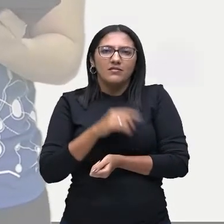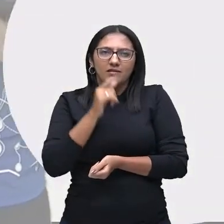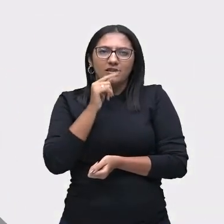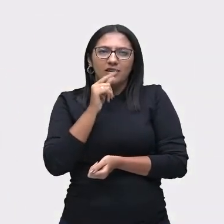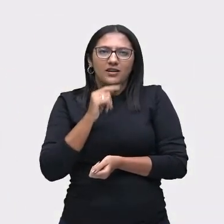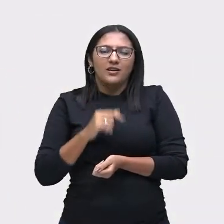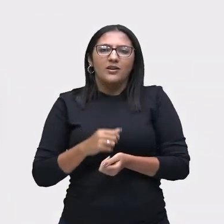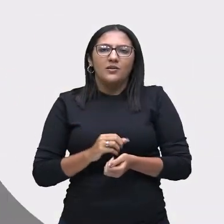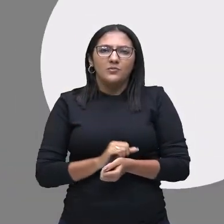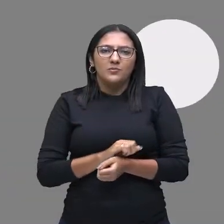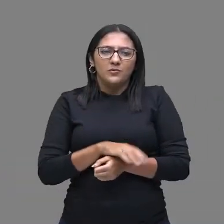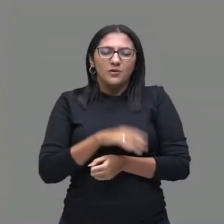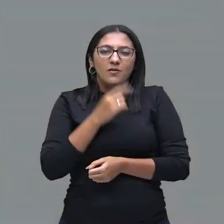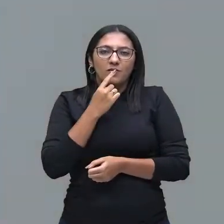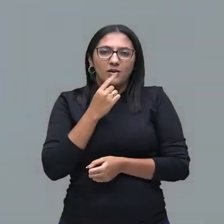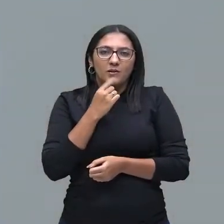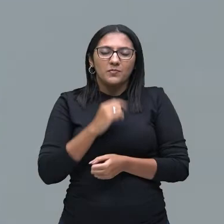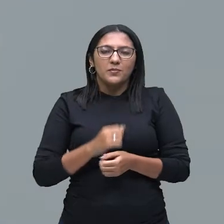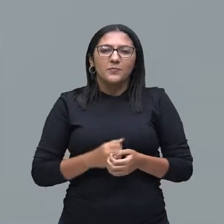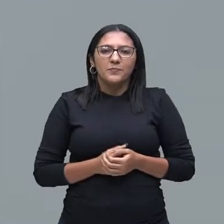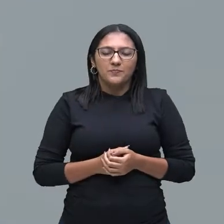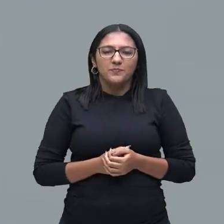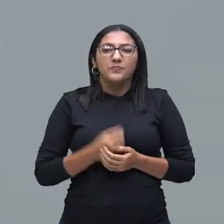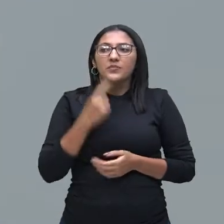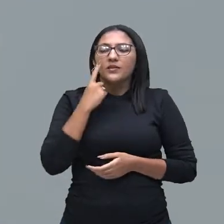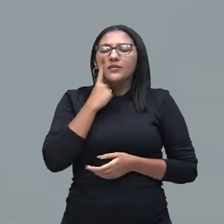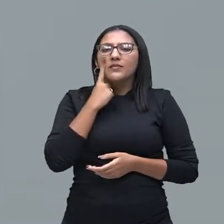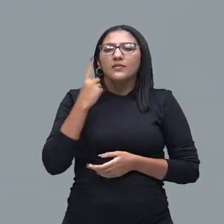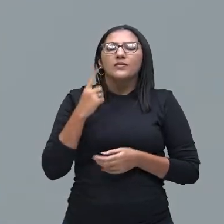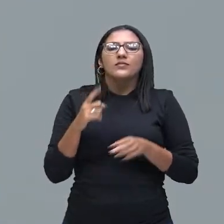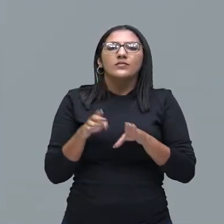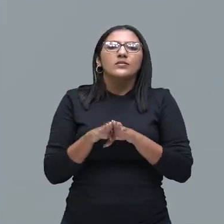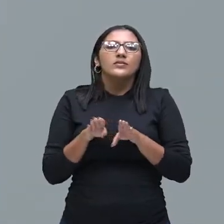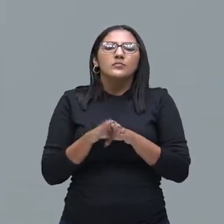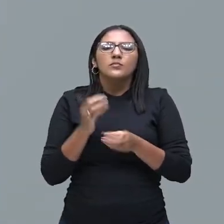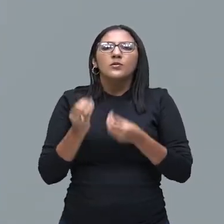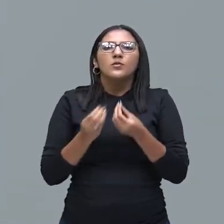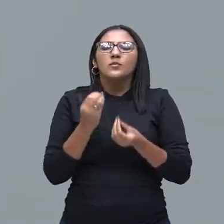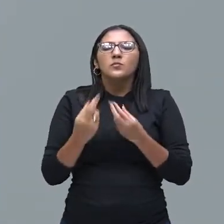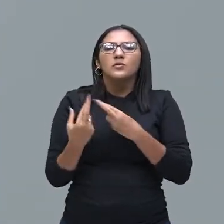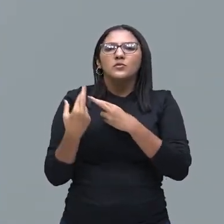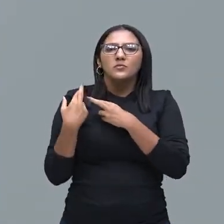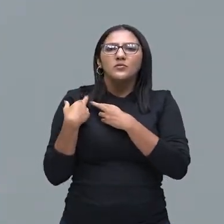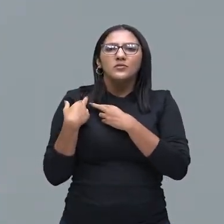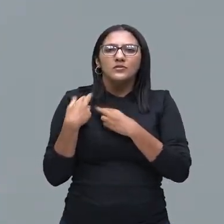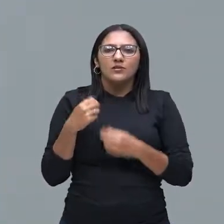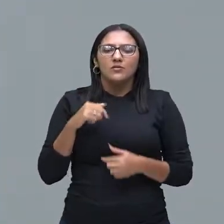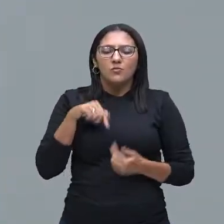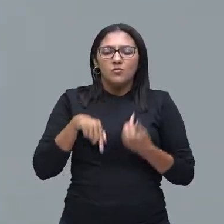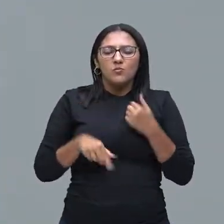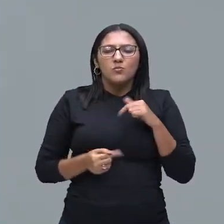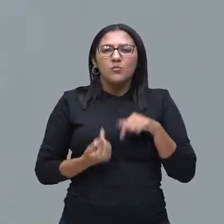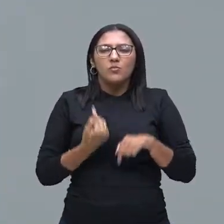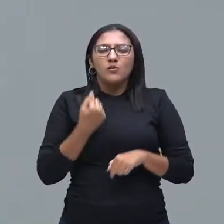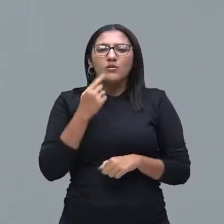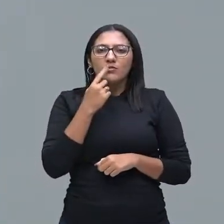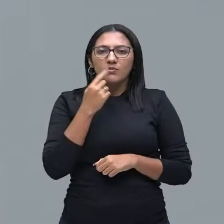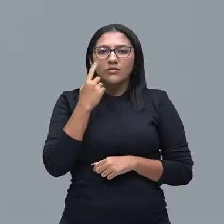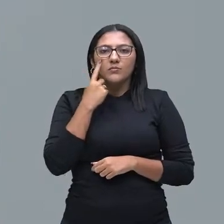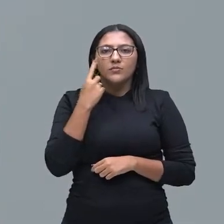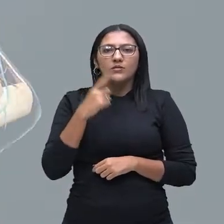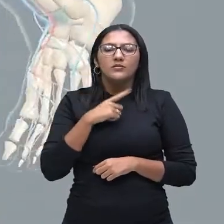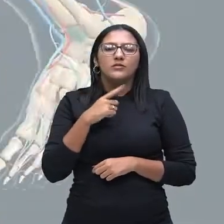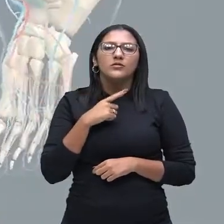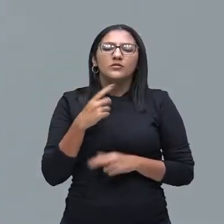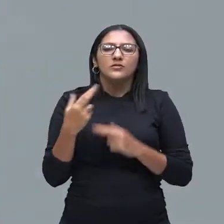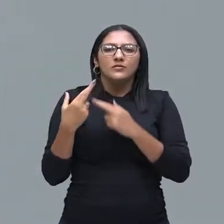sangue. E para que vocês entendam como é que funciona essa distribuição do sangue do nosso corpo, eu trouxe aqui esse